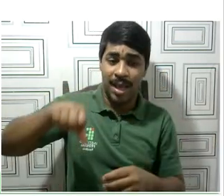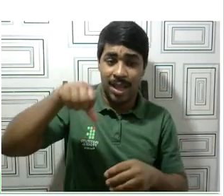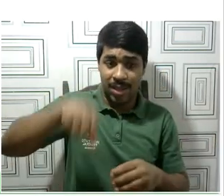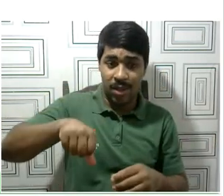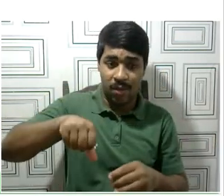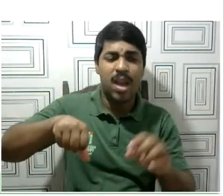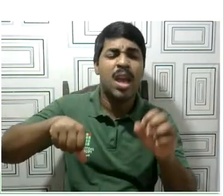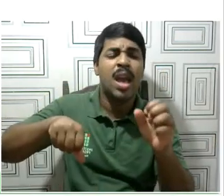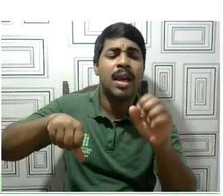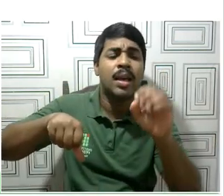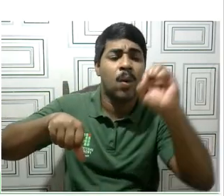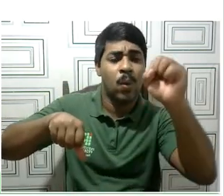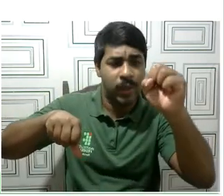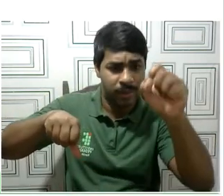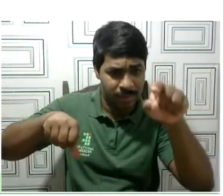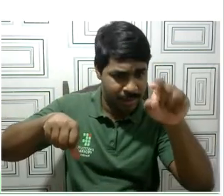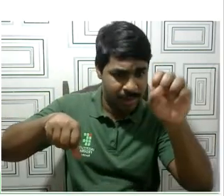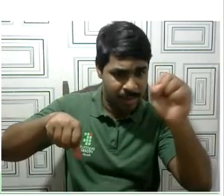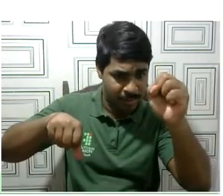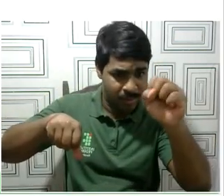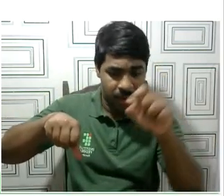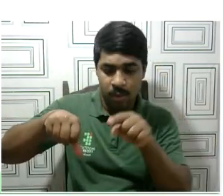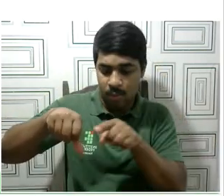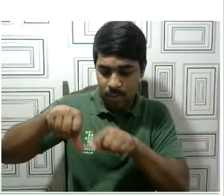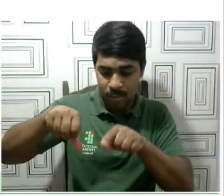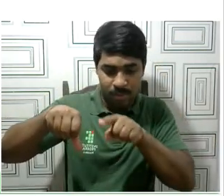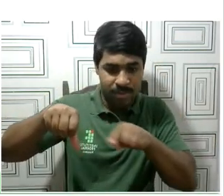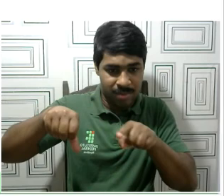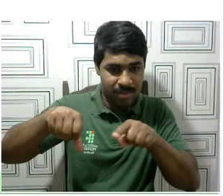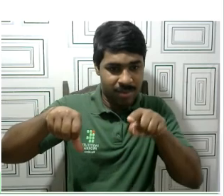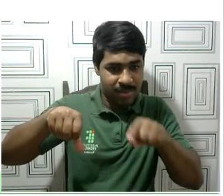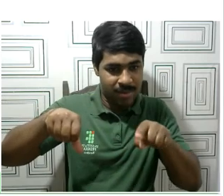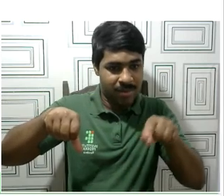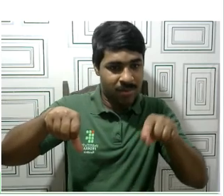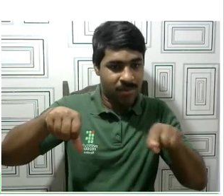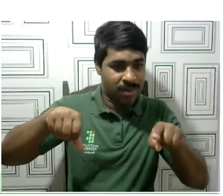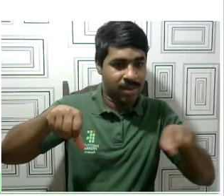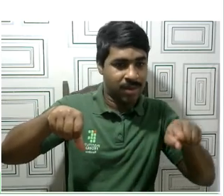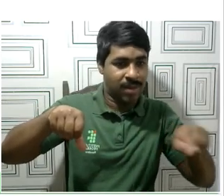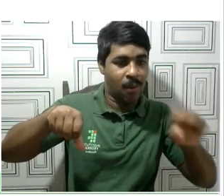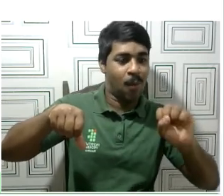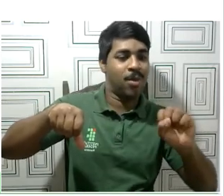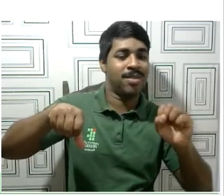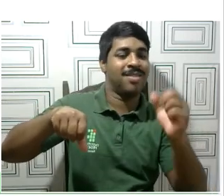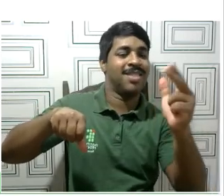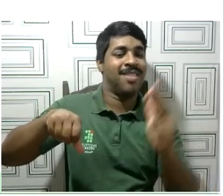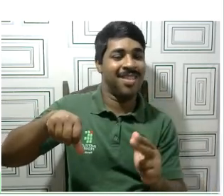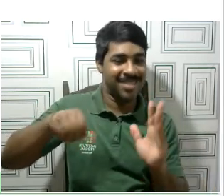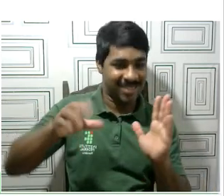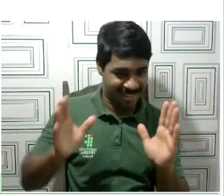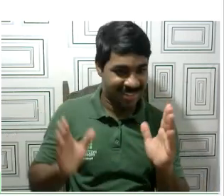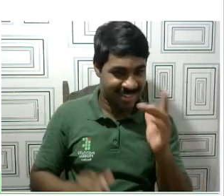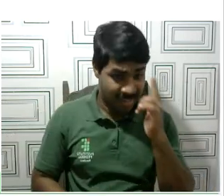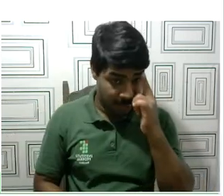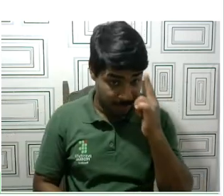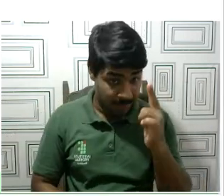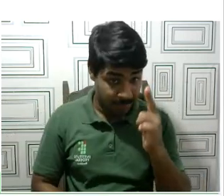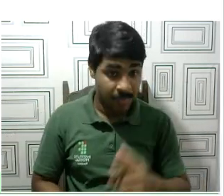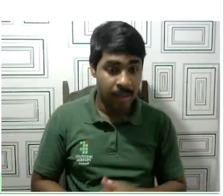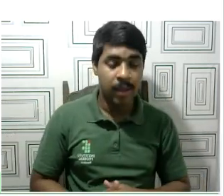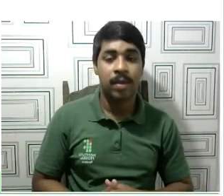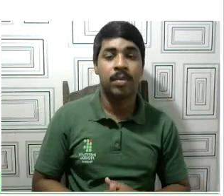gente deslocar a vírgula para a esquerda, nesse sentido, a gente vai aumentar aqui em cima quantas vezes a gente deslocou. Por exemplo,